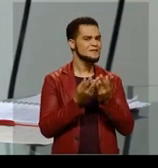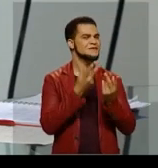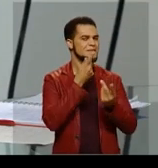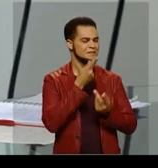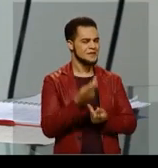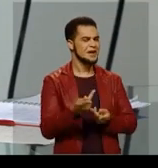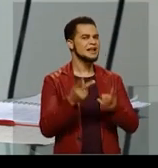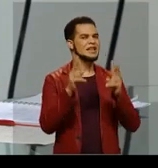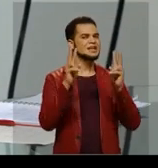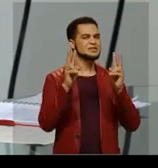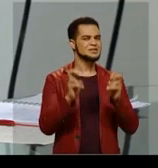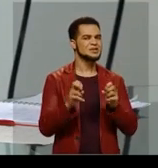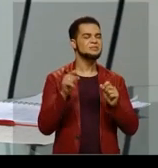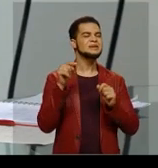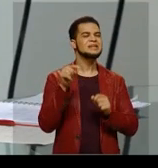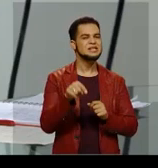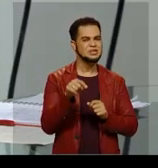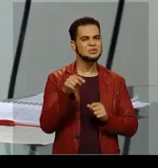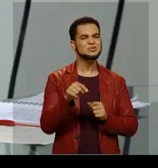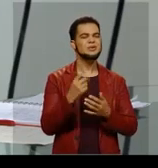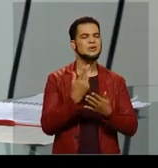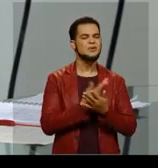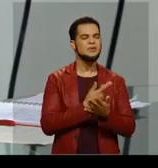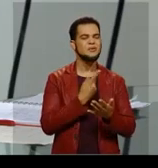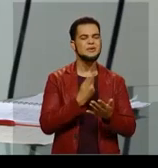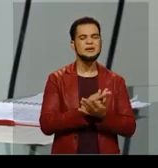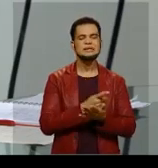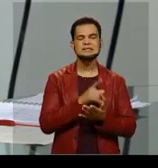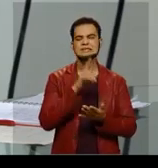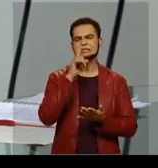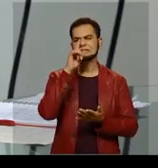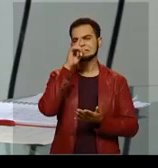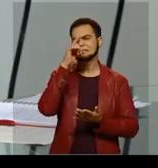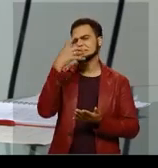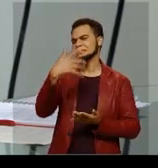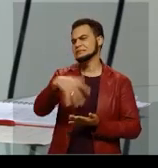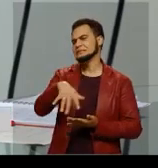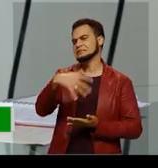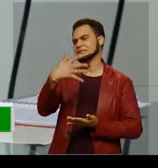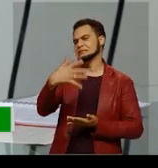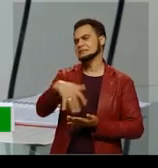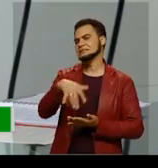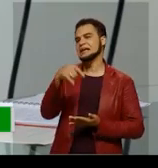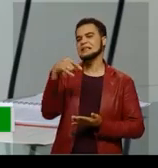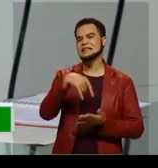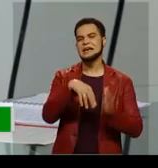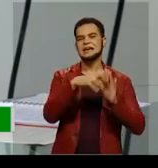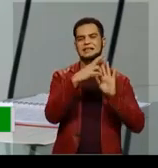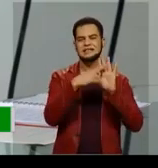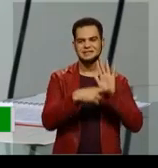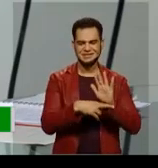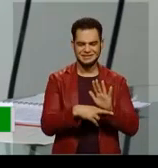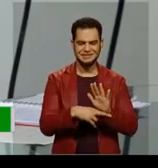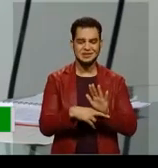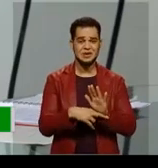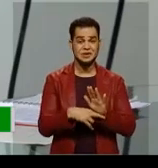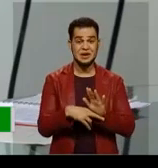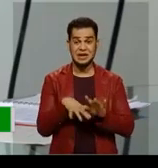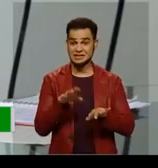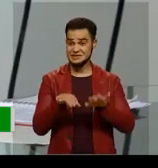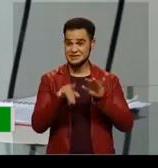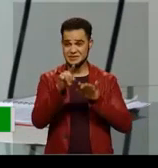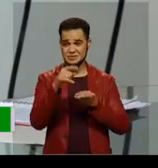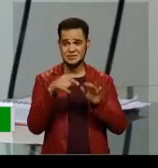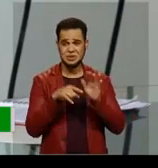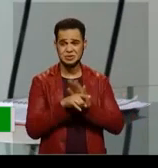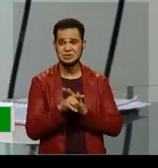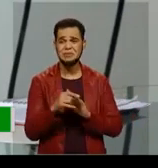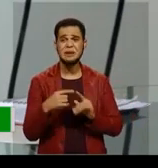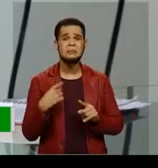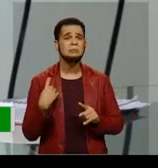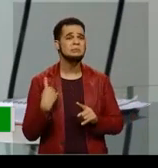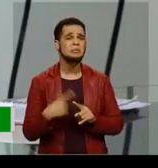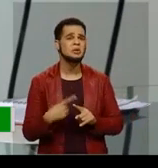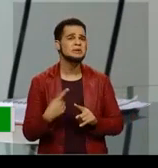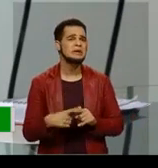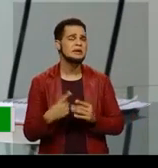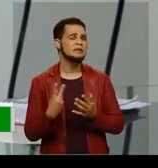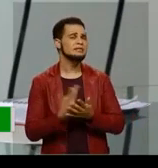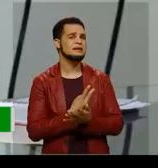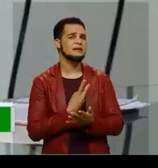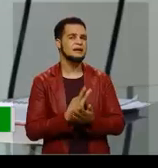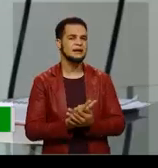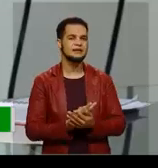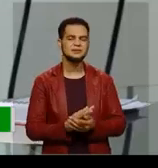gravíssimo na sua redação. Por que, professora, que é tão errado? Porque quando você